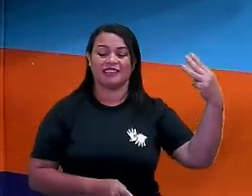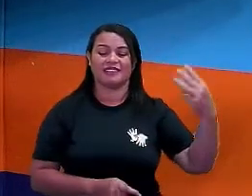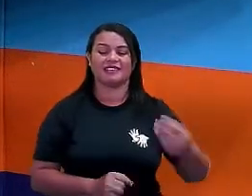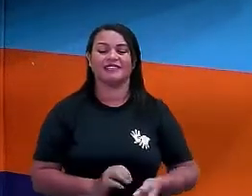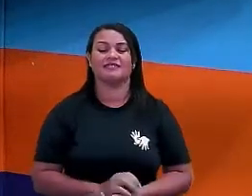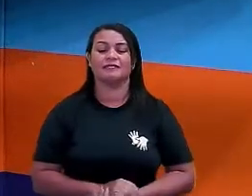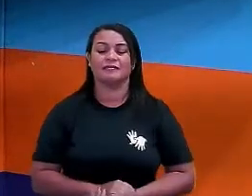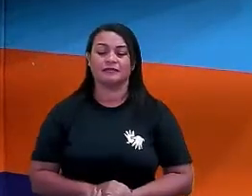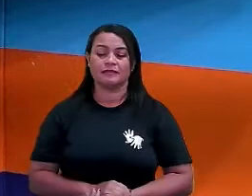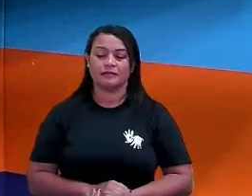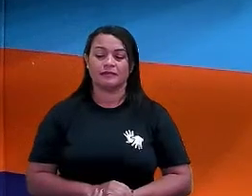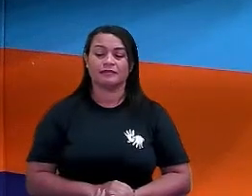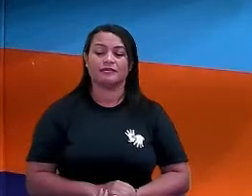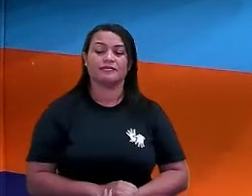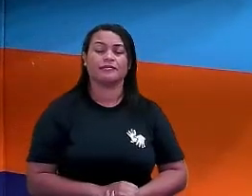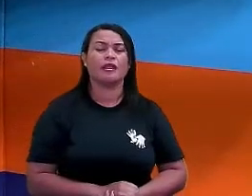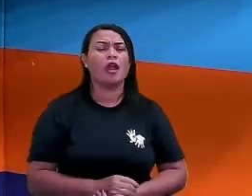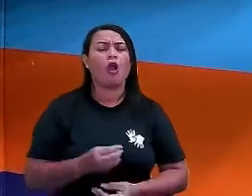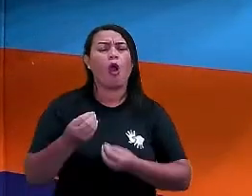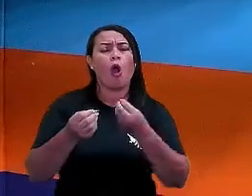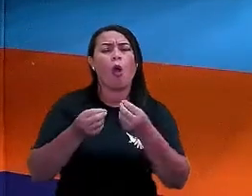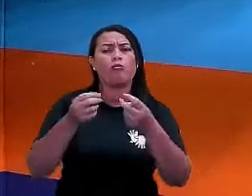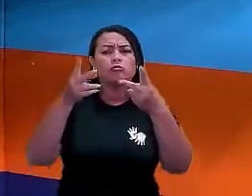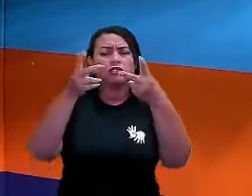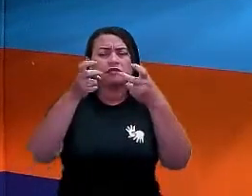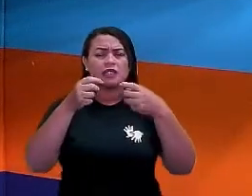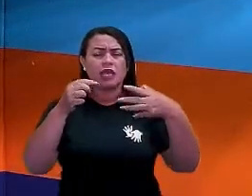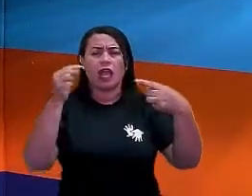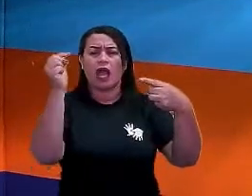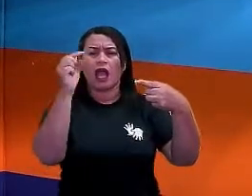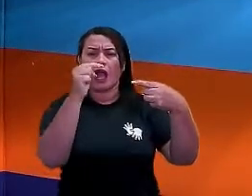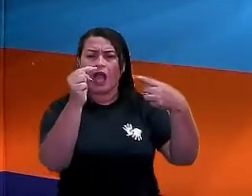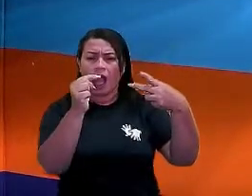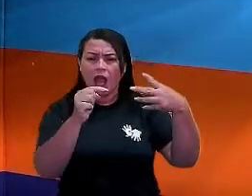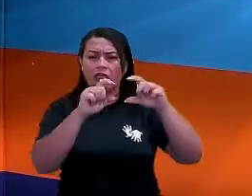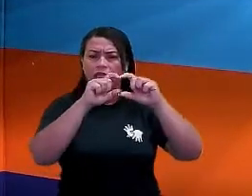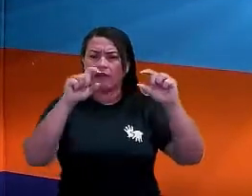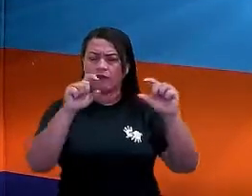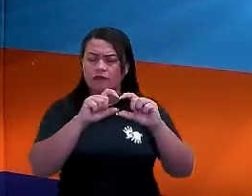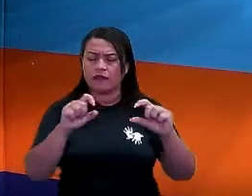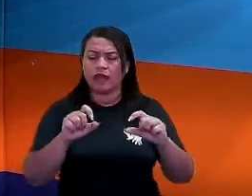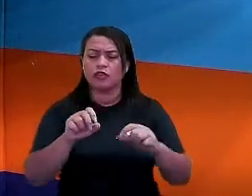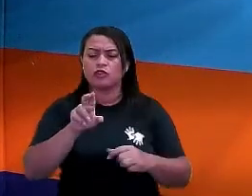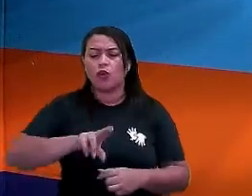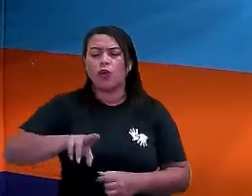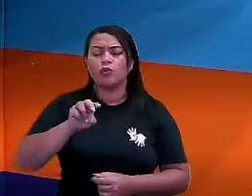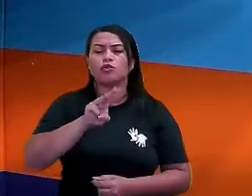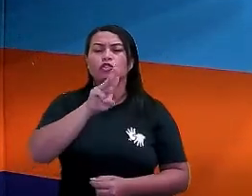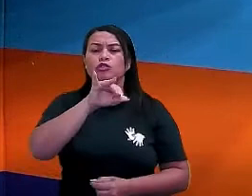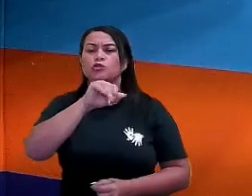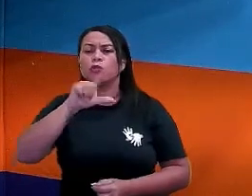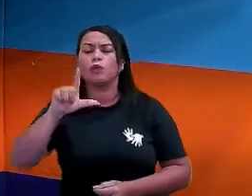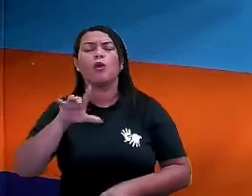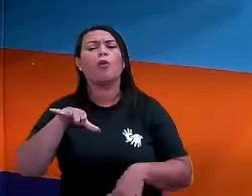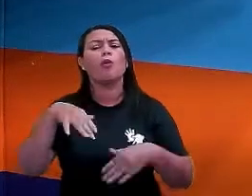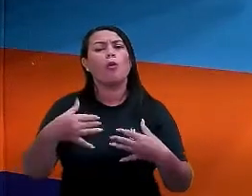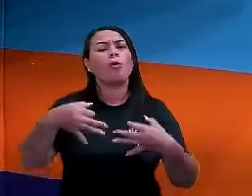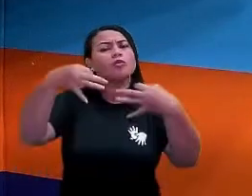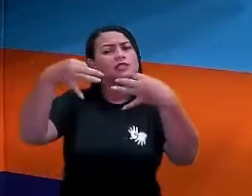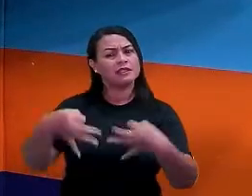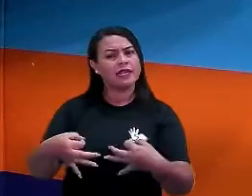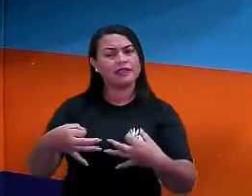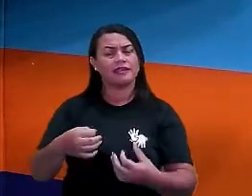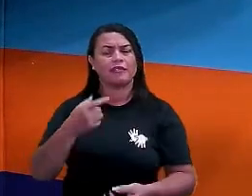3. Identifique em cada frase o uso de will. Qual alternativa corresponde